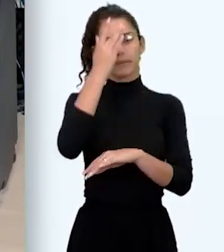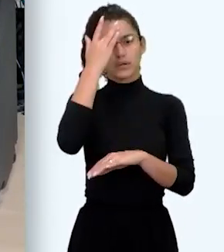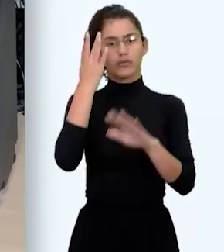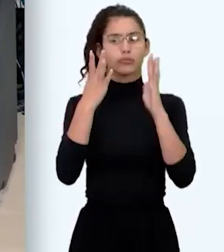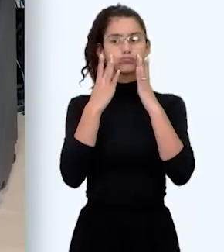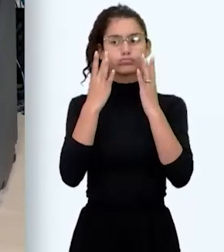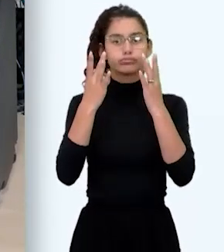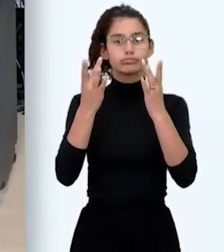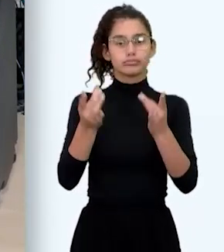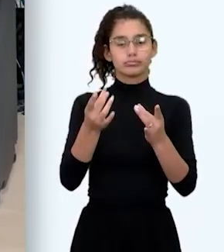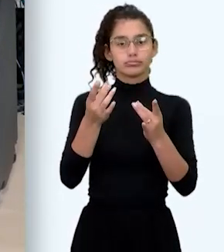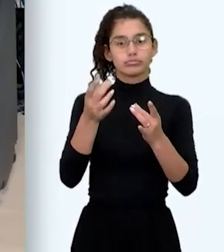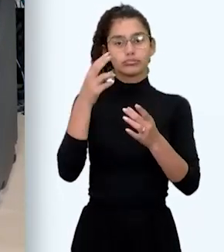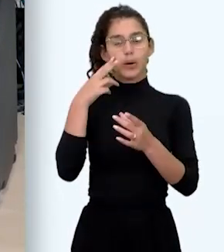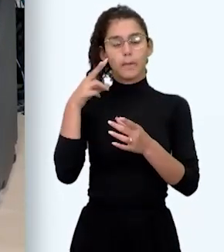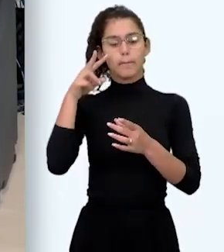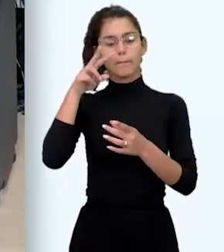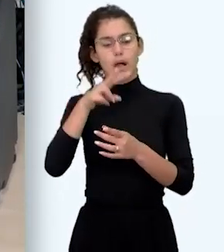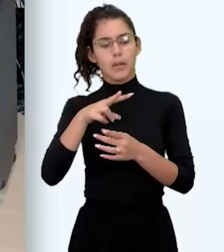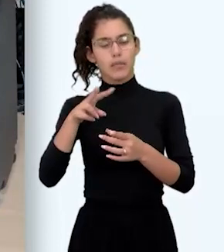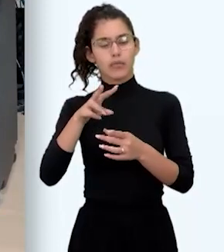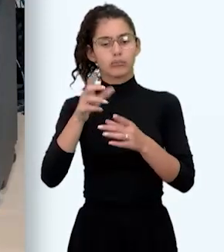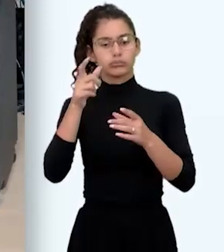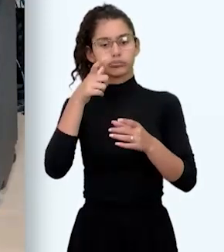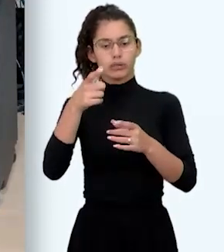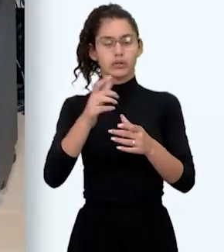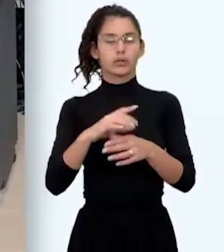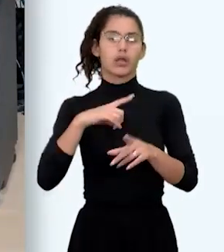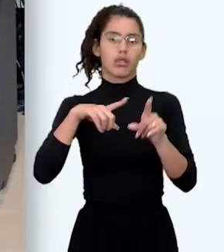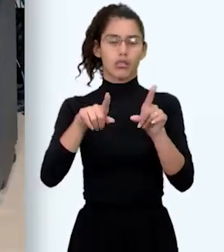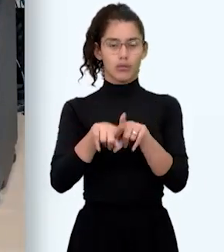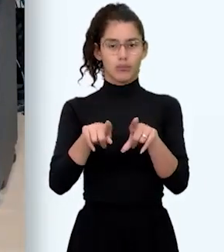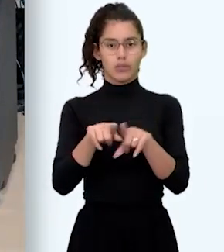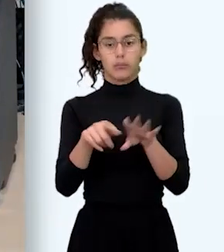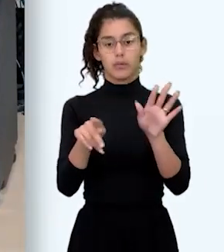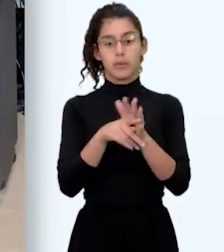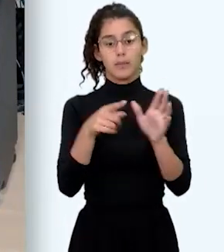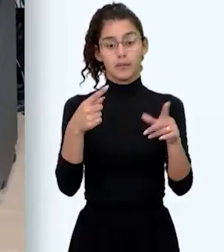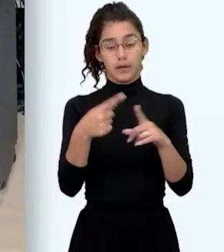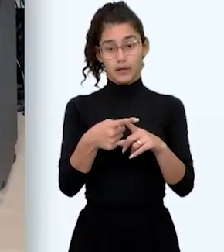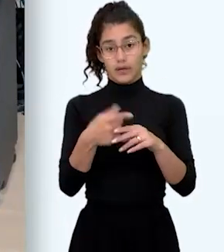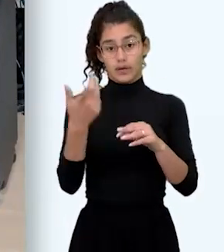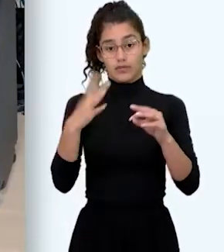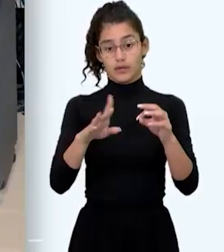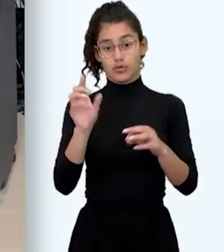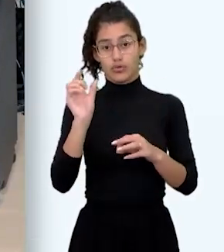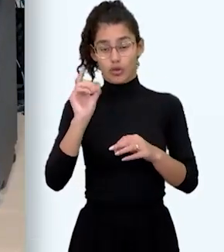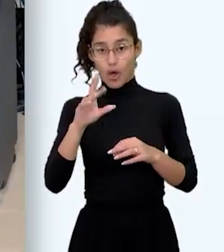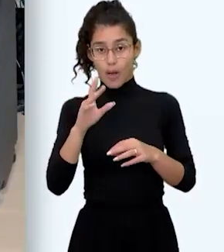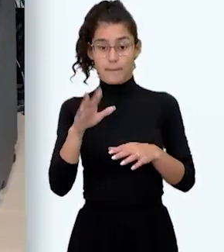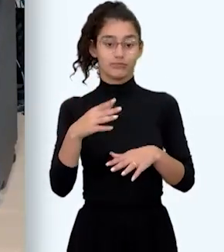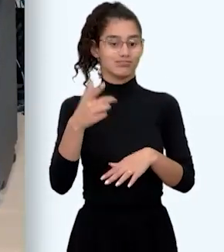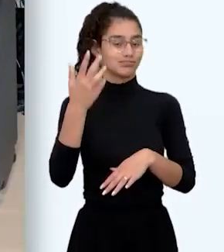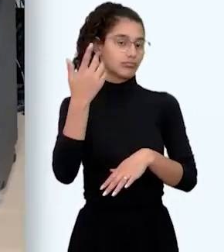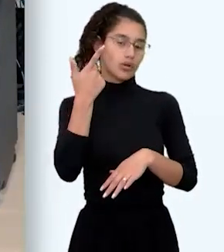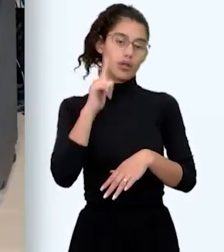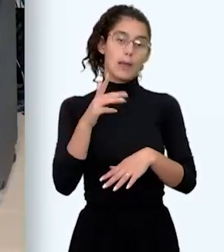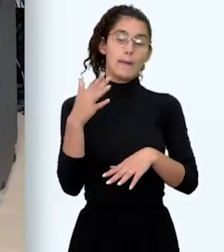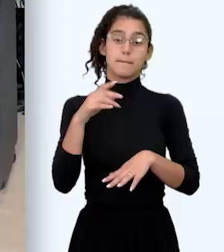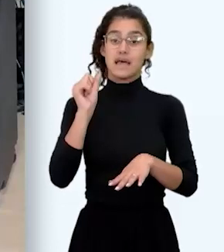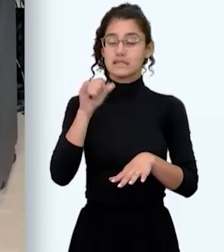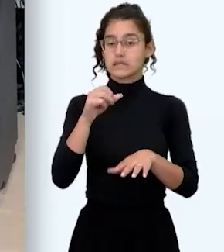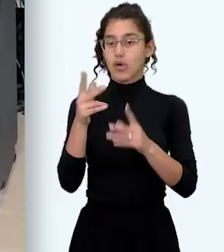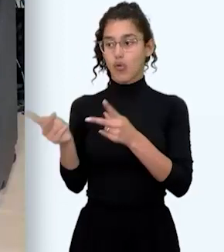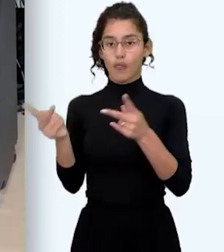chamar ali mais visualizações para o canal dela também. Sim. Porque às vezes só o canal dela não é o suficiente, mas se você convida uma outra pessoa que tem